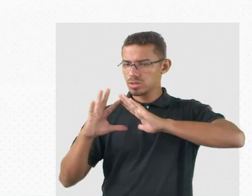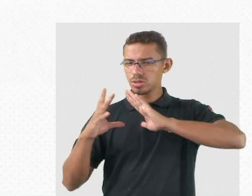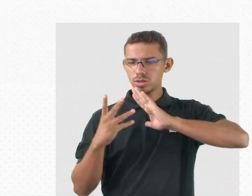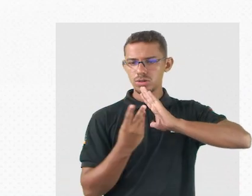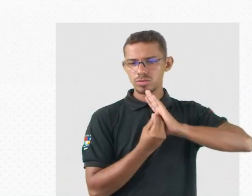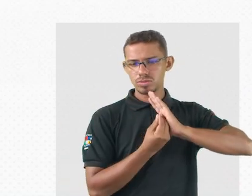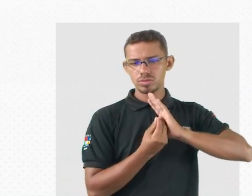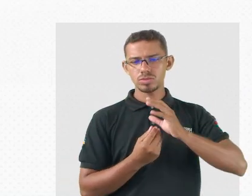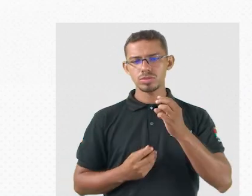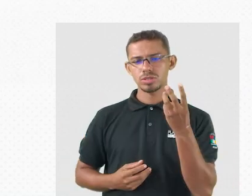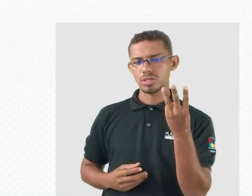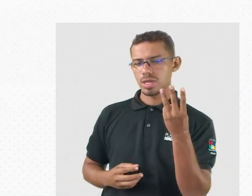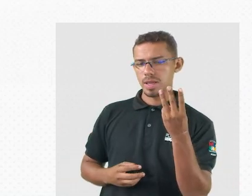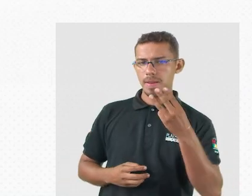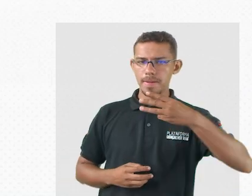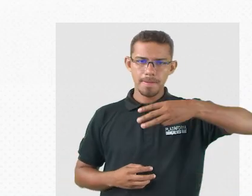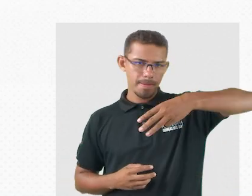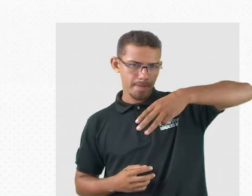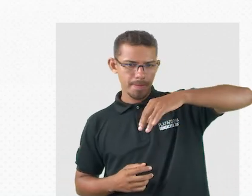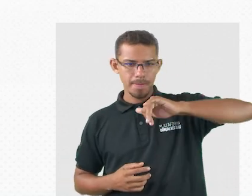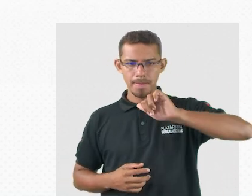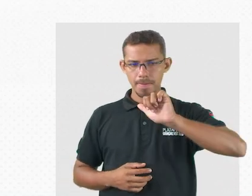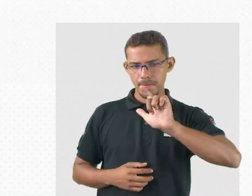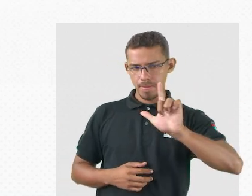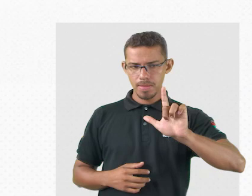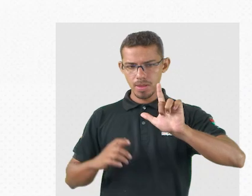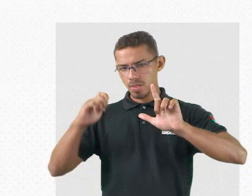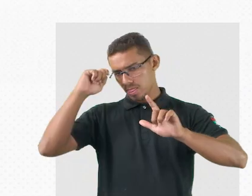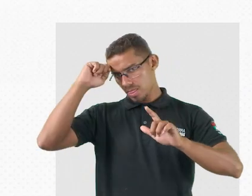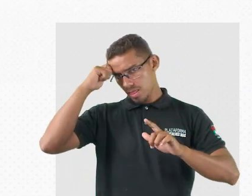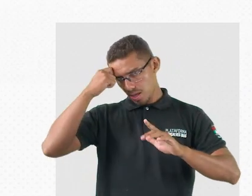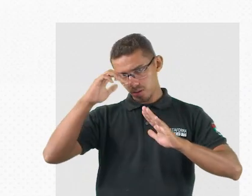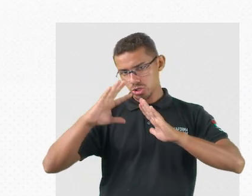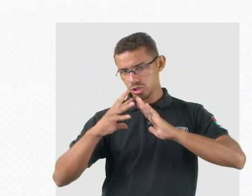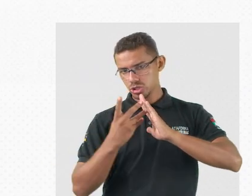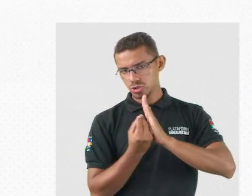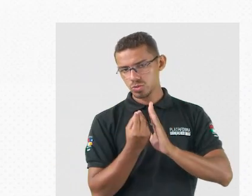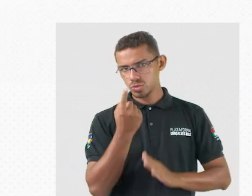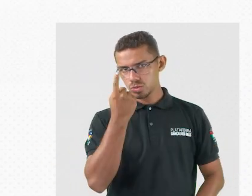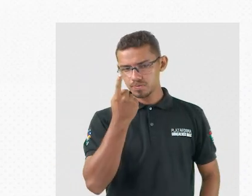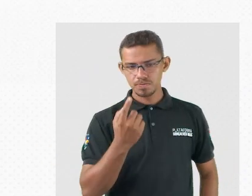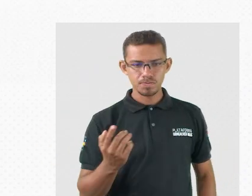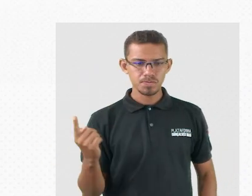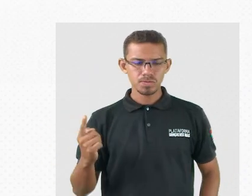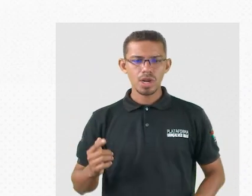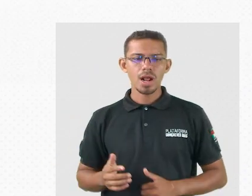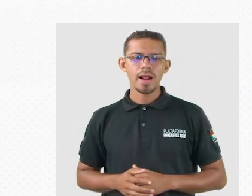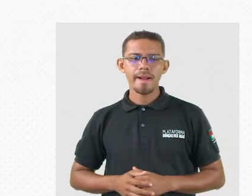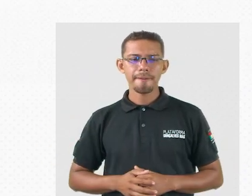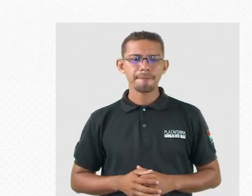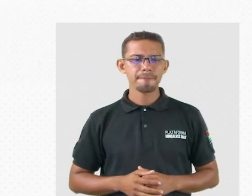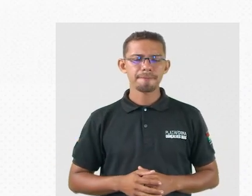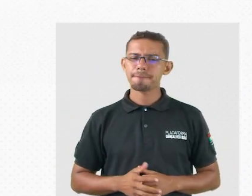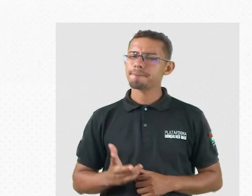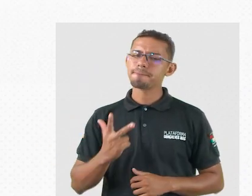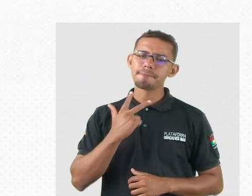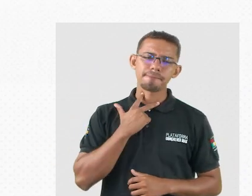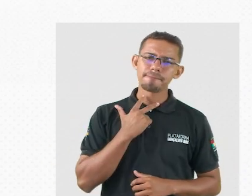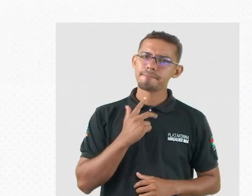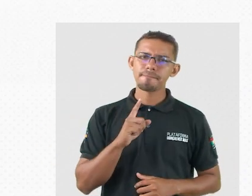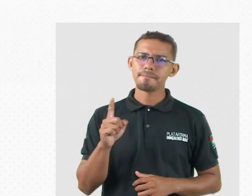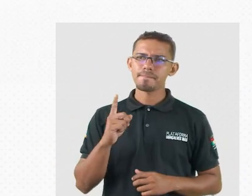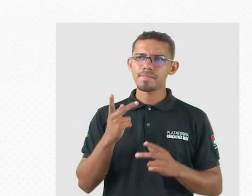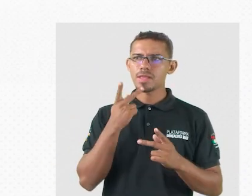ali 3 mil negros dentro de um quilombo, né? Então, é uma outra frente também. Então, por isso a gente não pode dizer